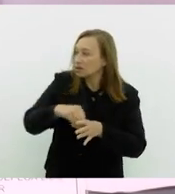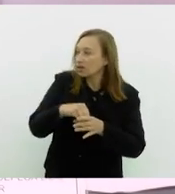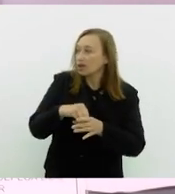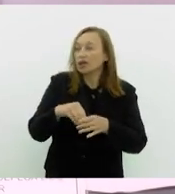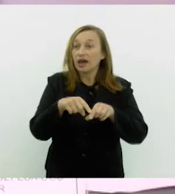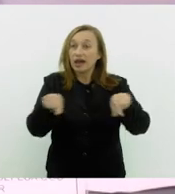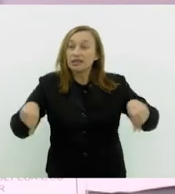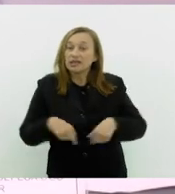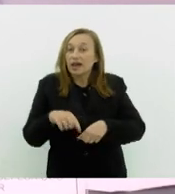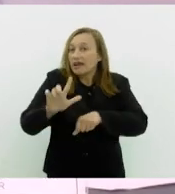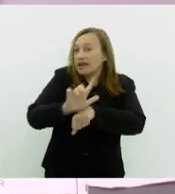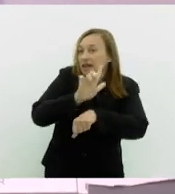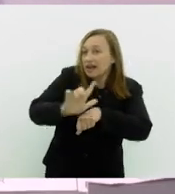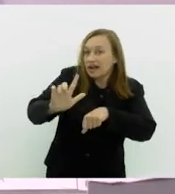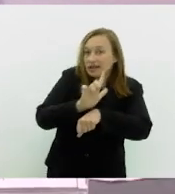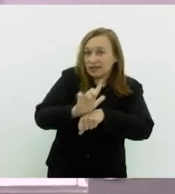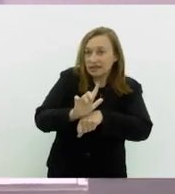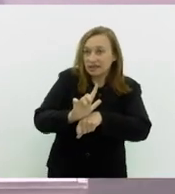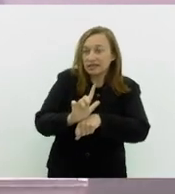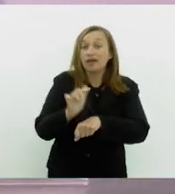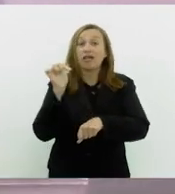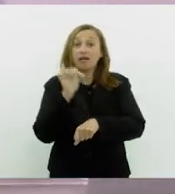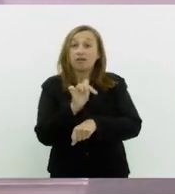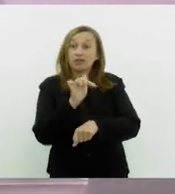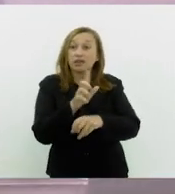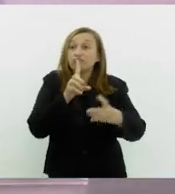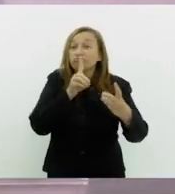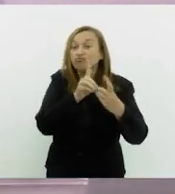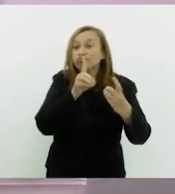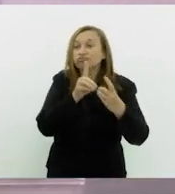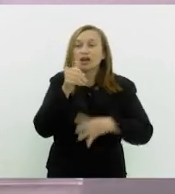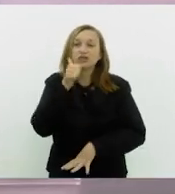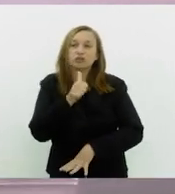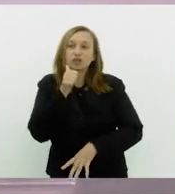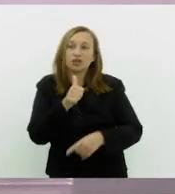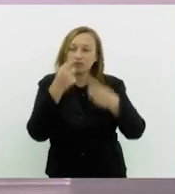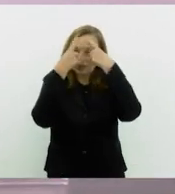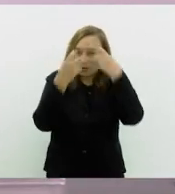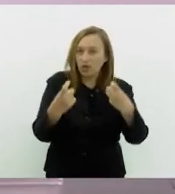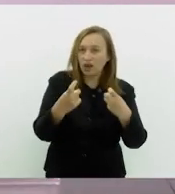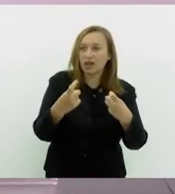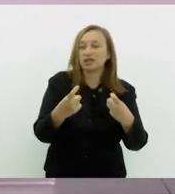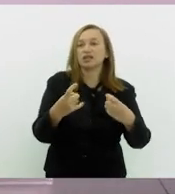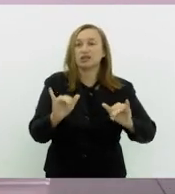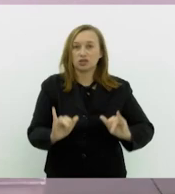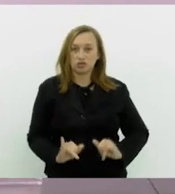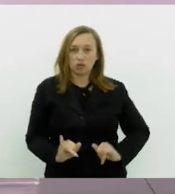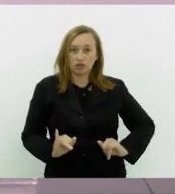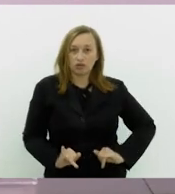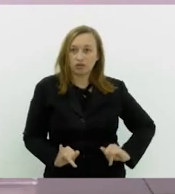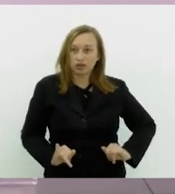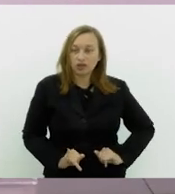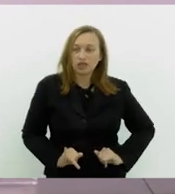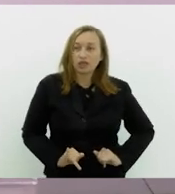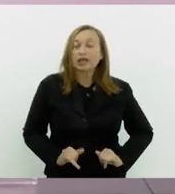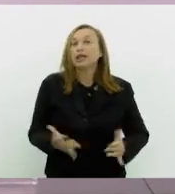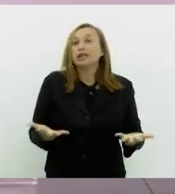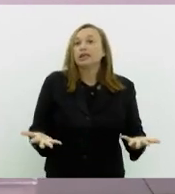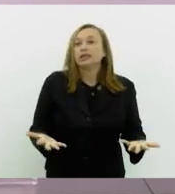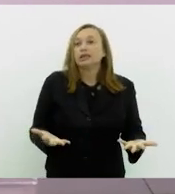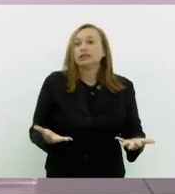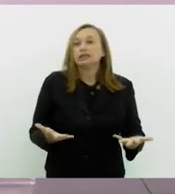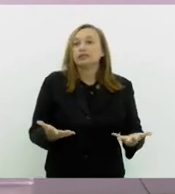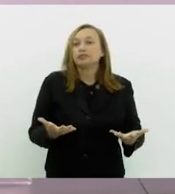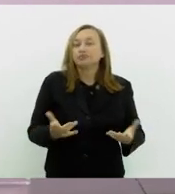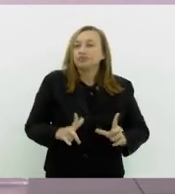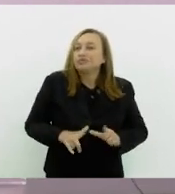Lilás, que é uma sala que tem um atendimento às mulheres vítimas de violência, e é uma sala que funciona de